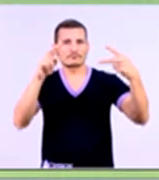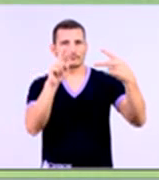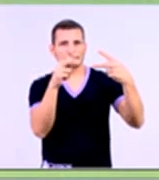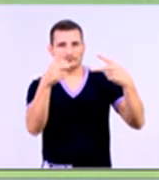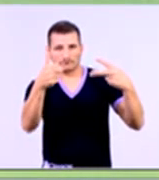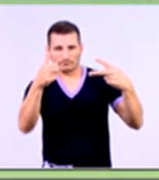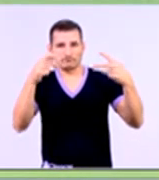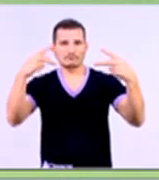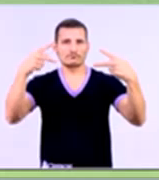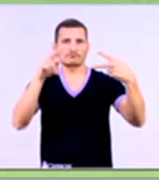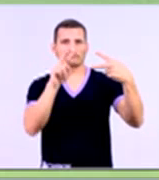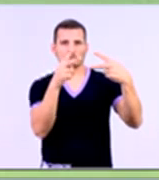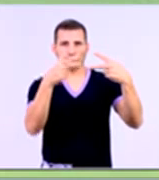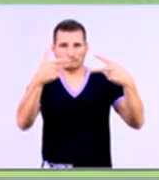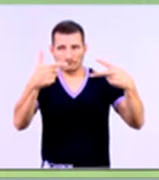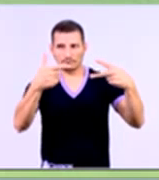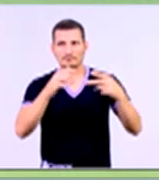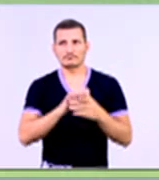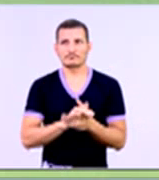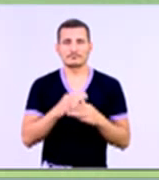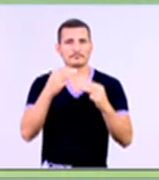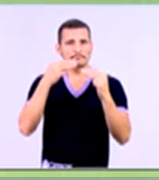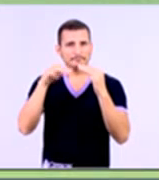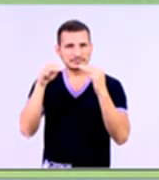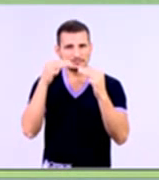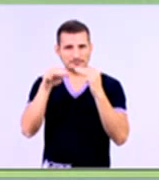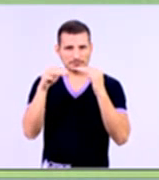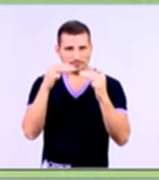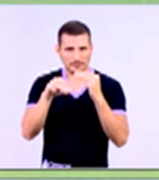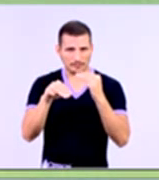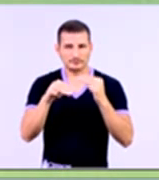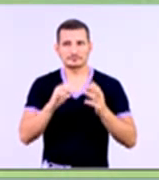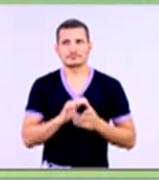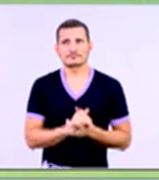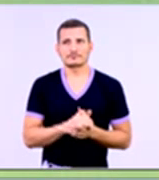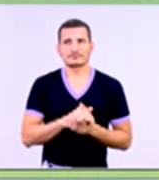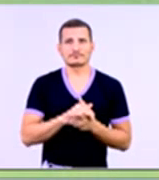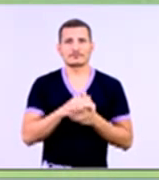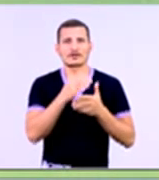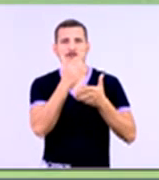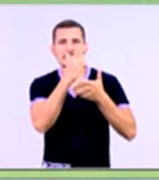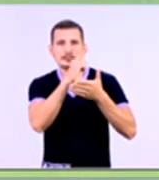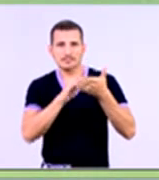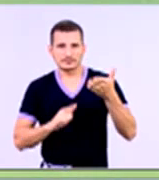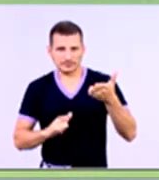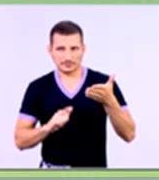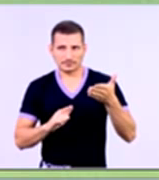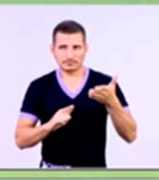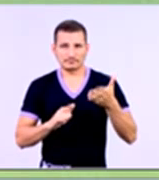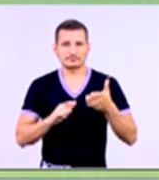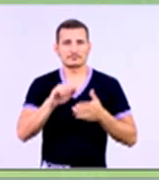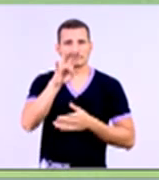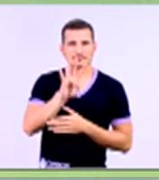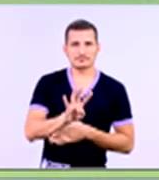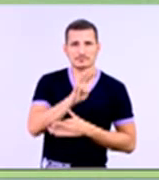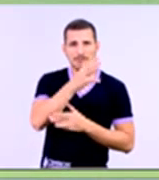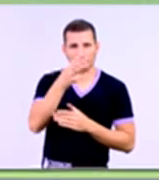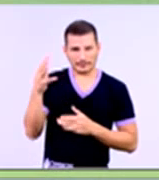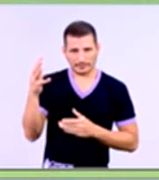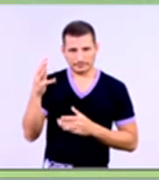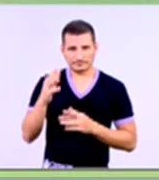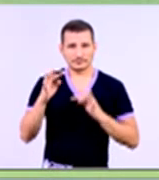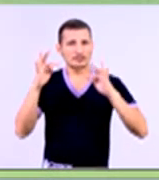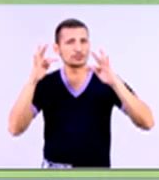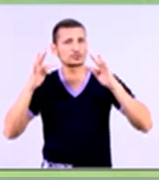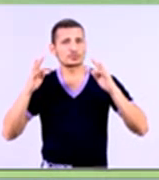H2, mensagens que são alertas, listas e tabelas. Todos esses